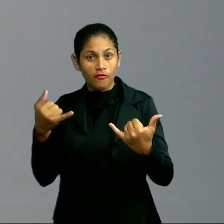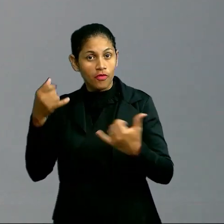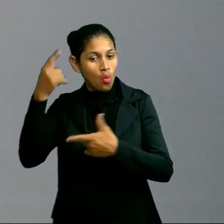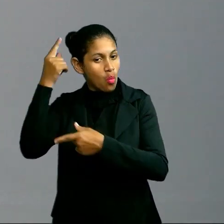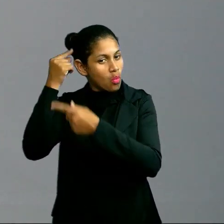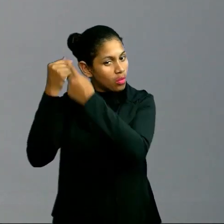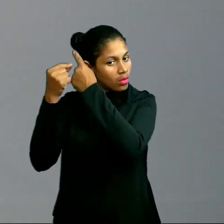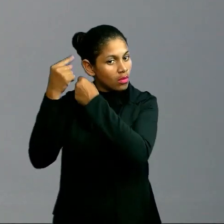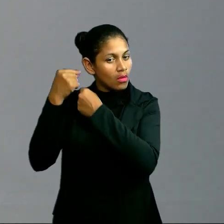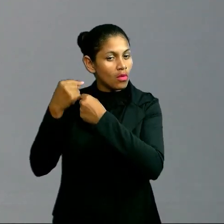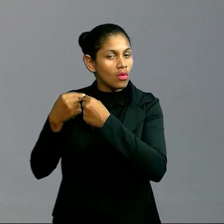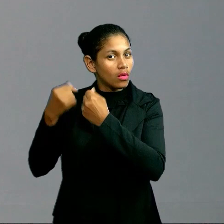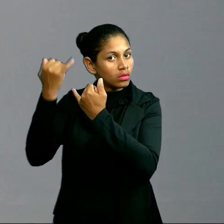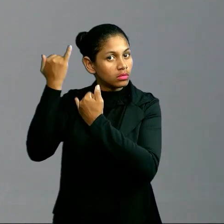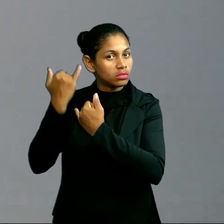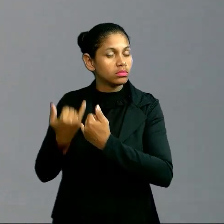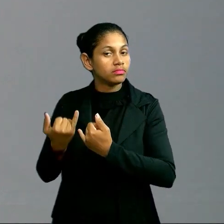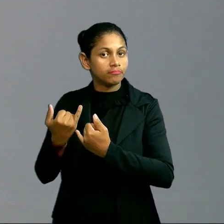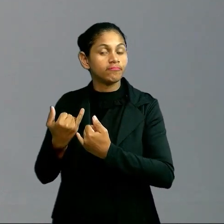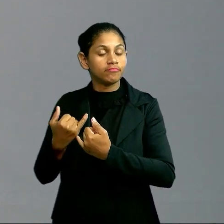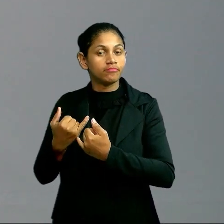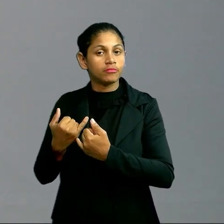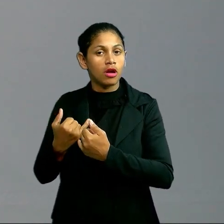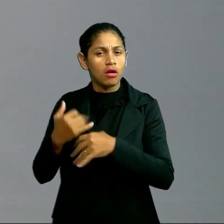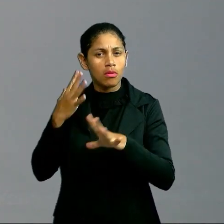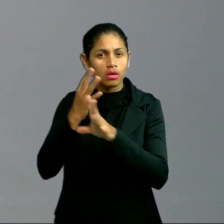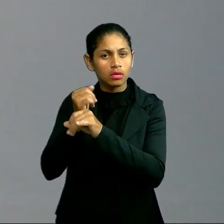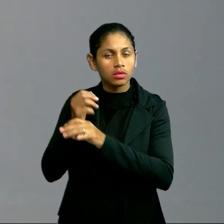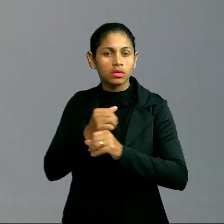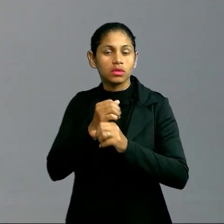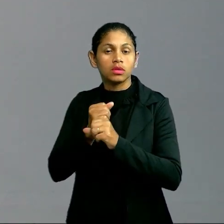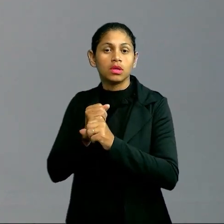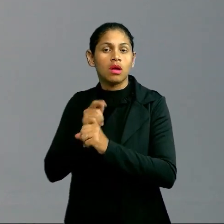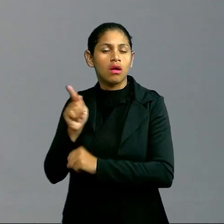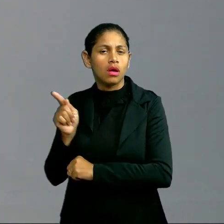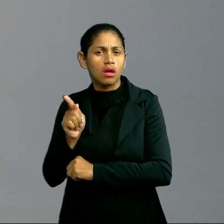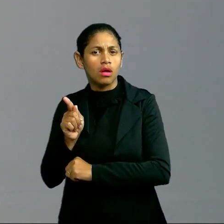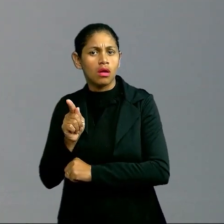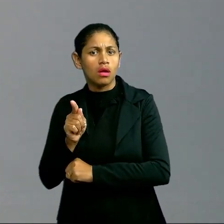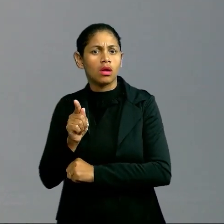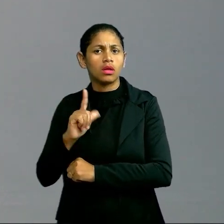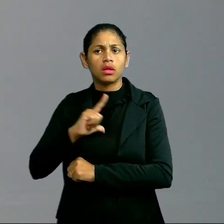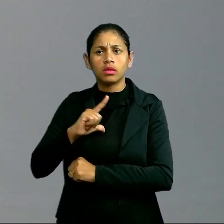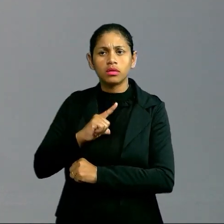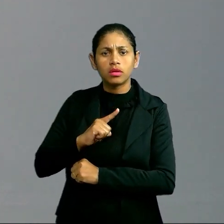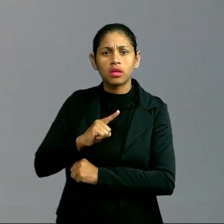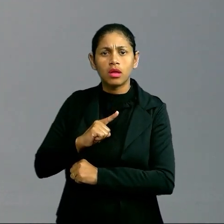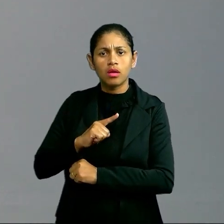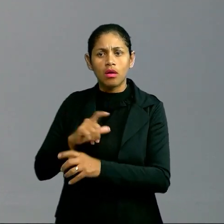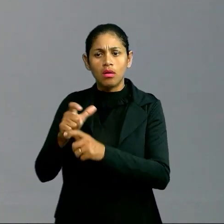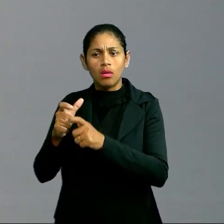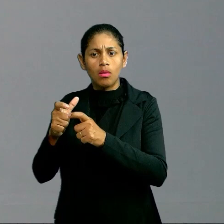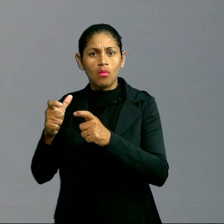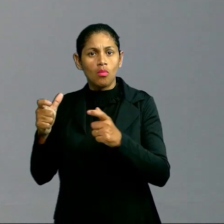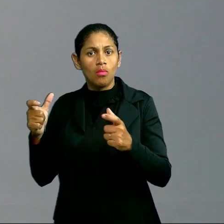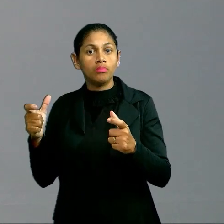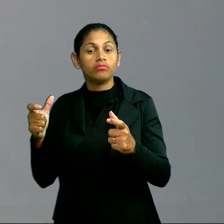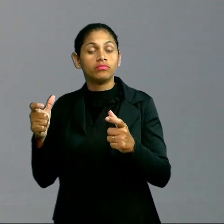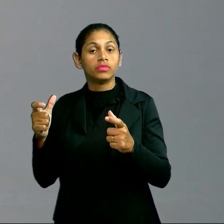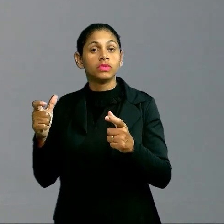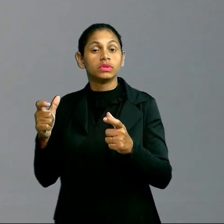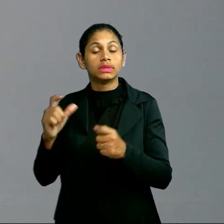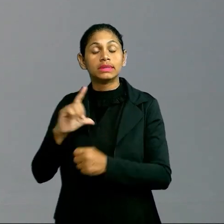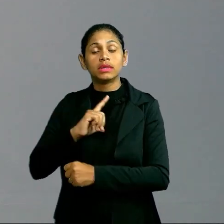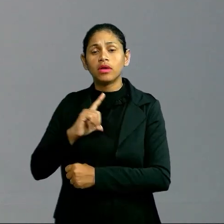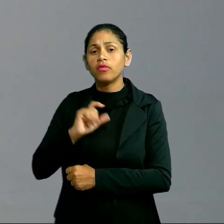de comparação e efeitos de cálculo, geralmente dizemos que ali, em vez de ocorrer uma dilatação volumétrica, ele vai ocorrer apenas uma dilatação